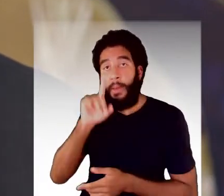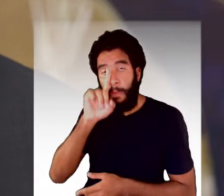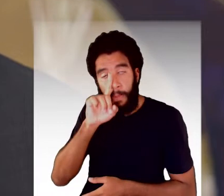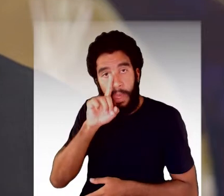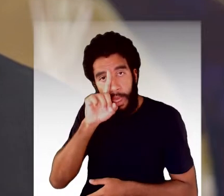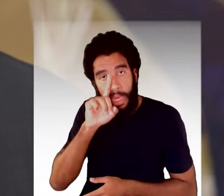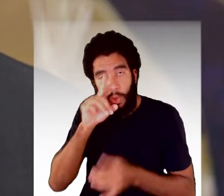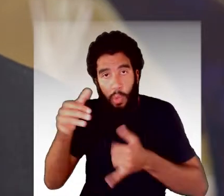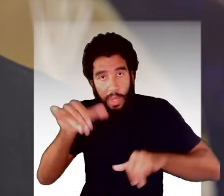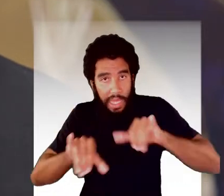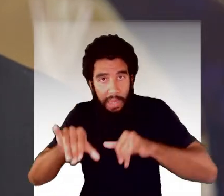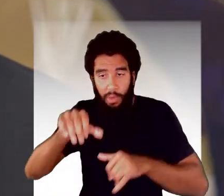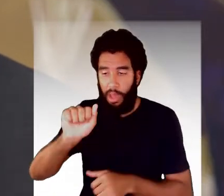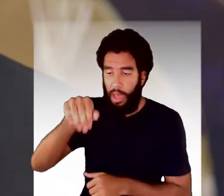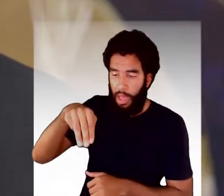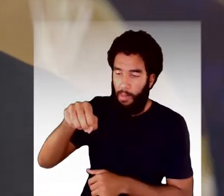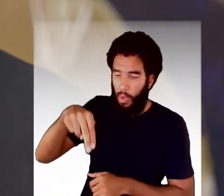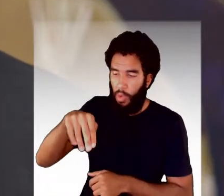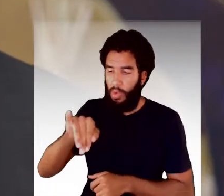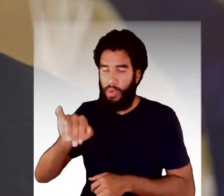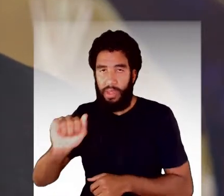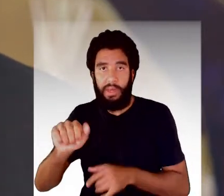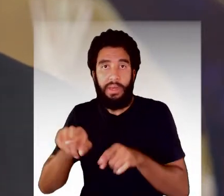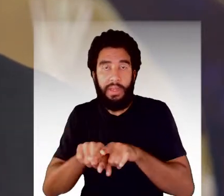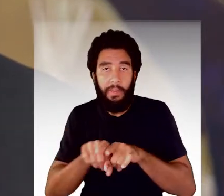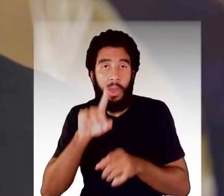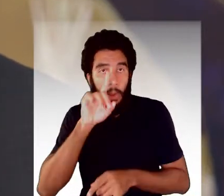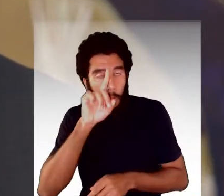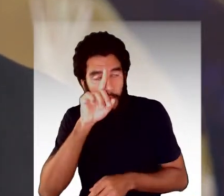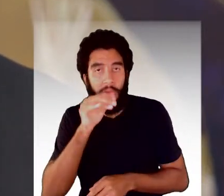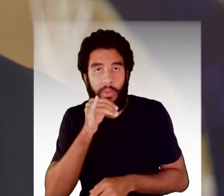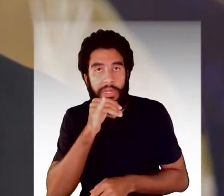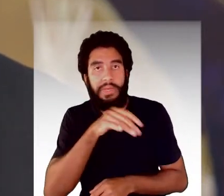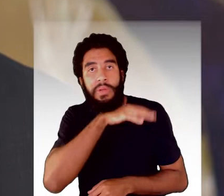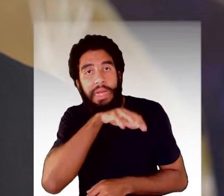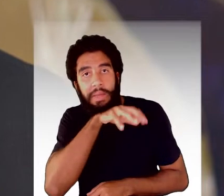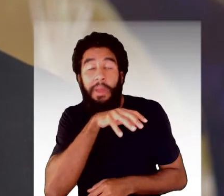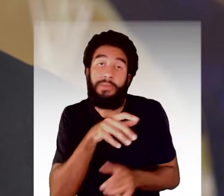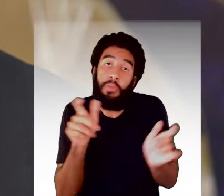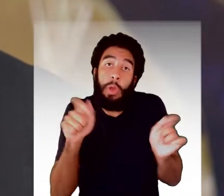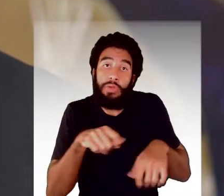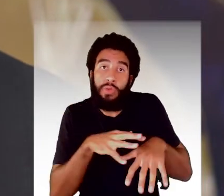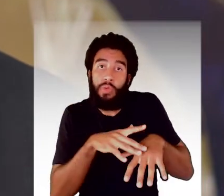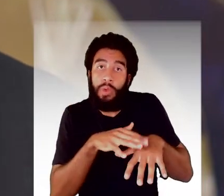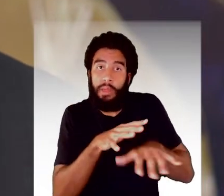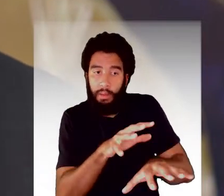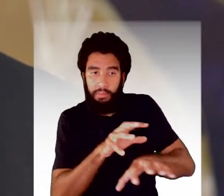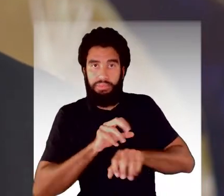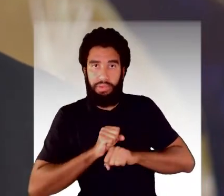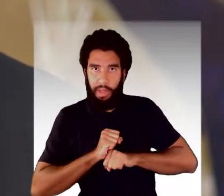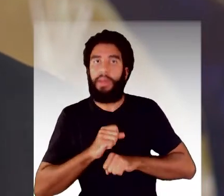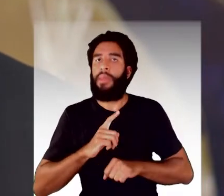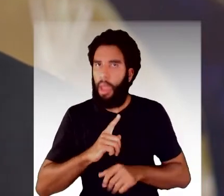acidentes, cortes, amputações, tem risco químico pela exposição à amônia, há o risco biológico